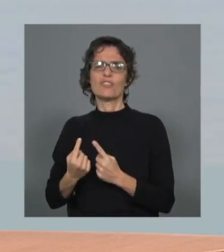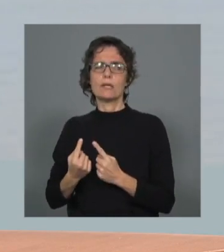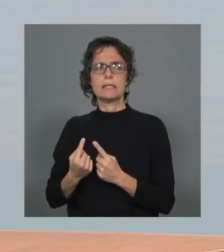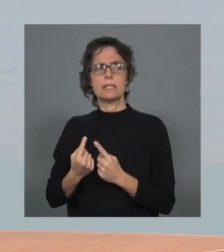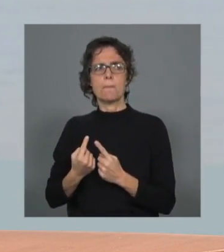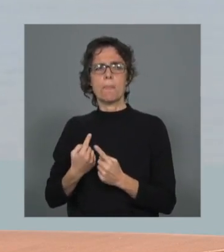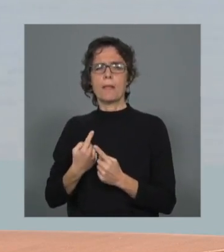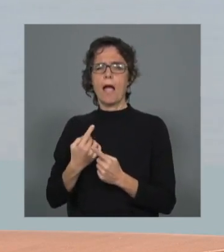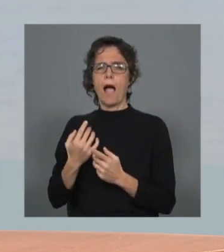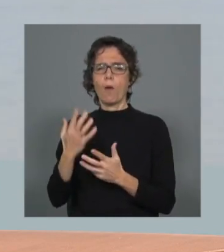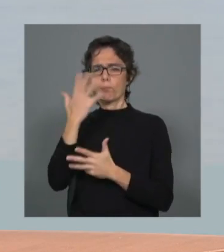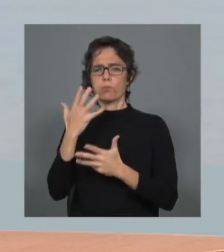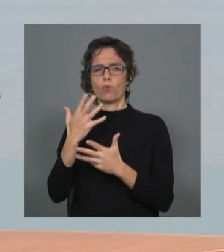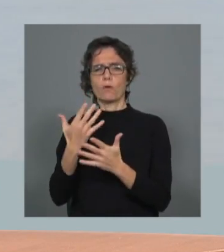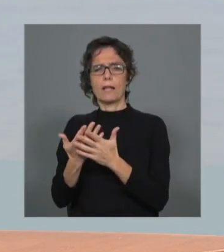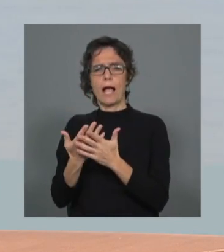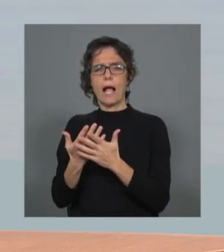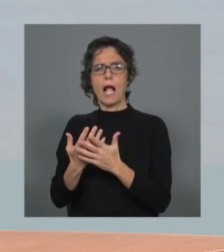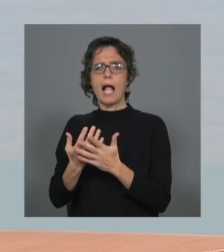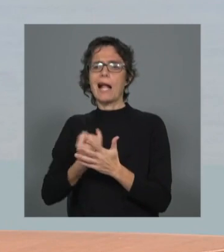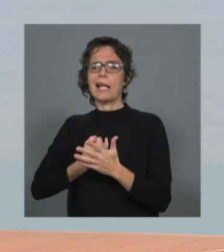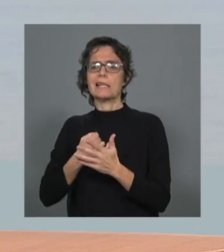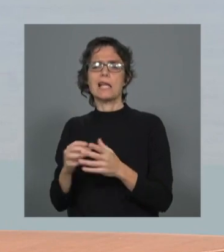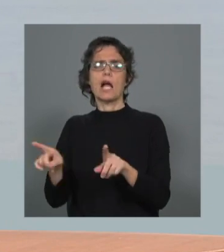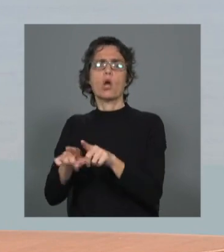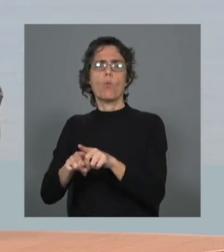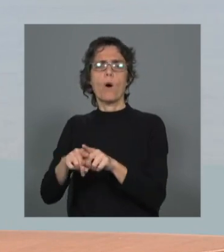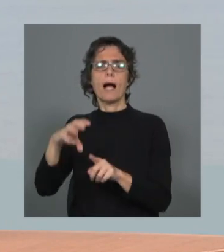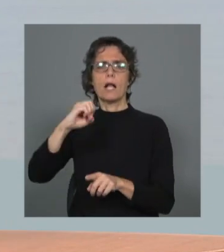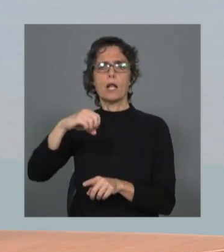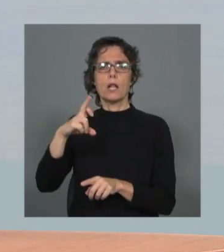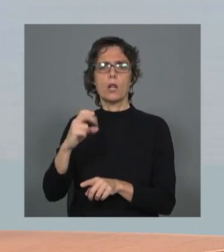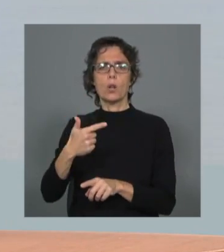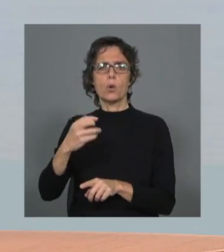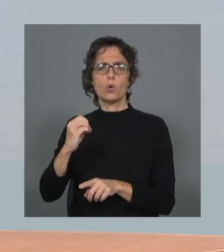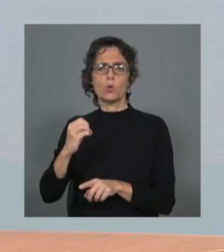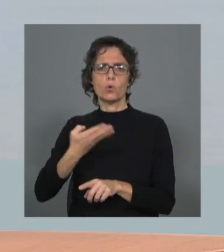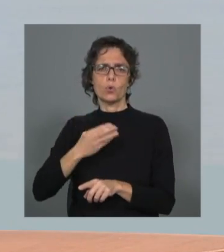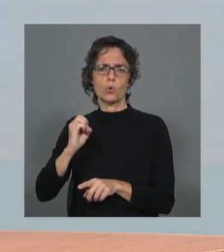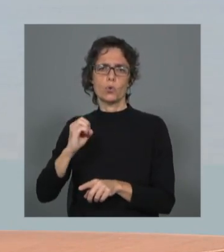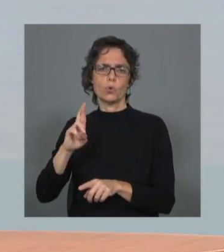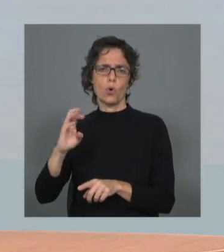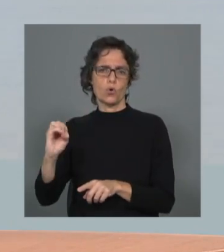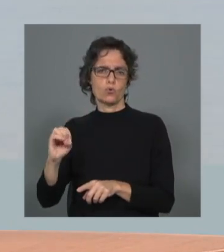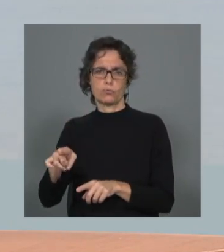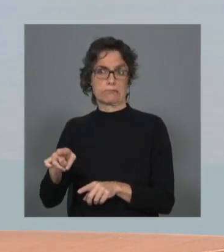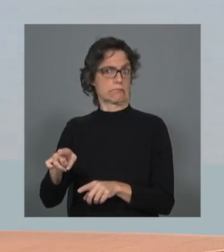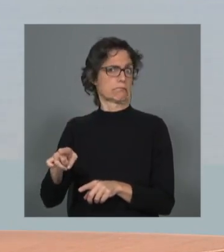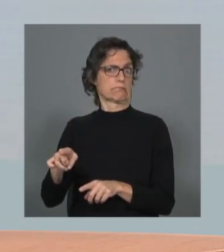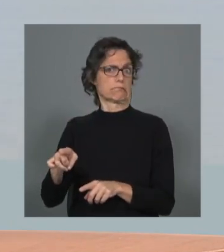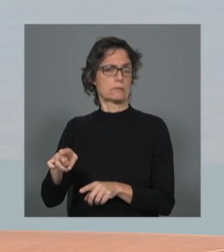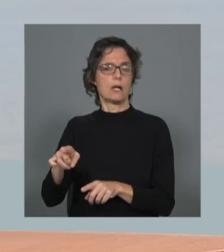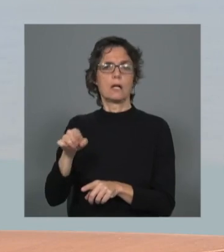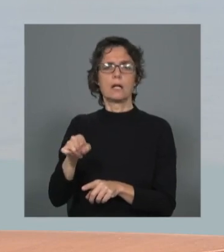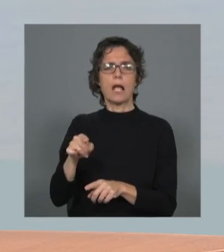ortodoxa. Isso quem já esteve na Grécia provavelmente também saberá, evidentemente e rapidamente, que há aqui uma certa confusão entre a